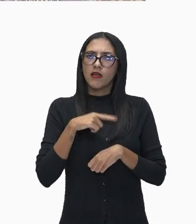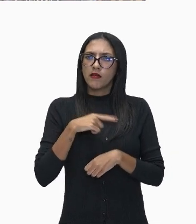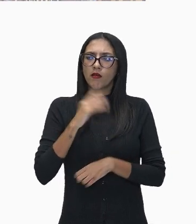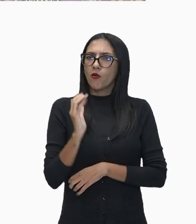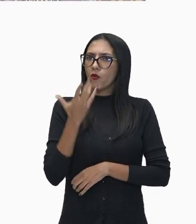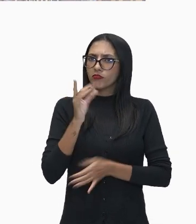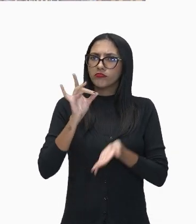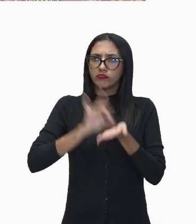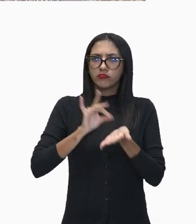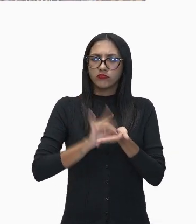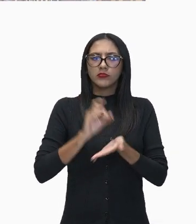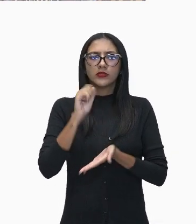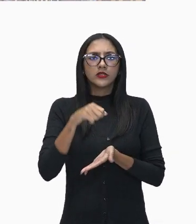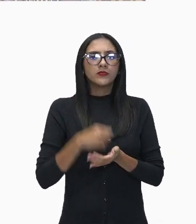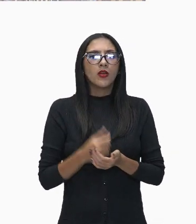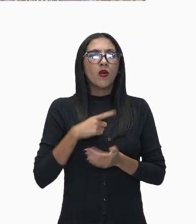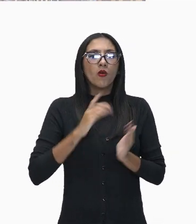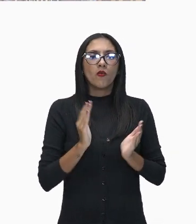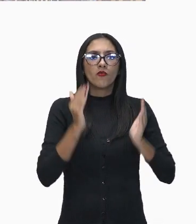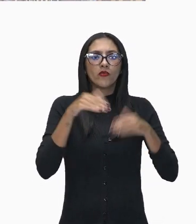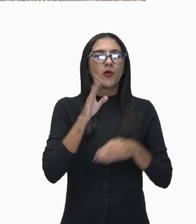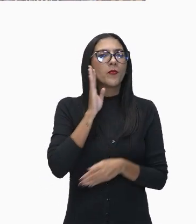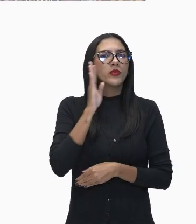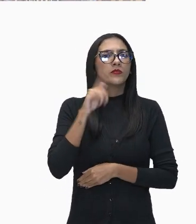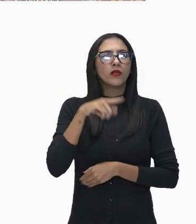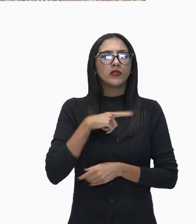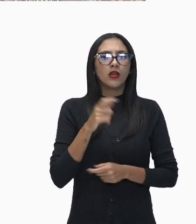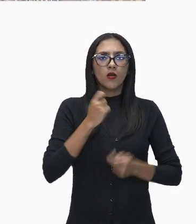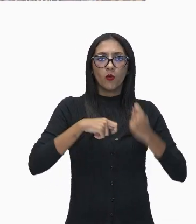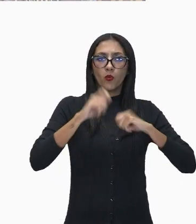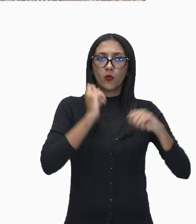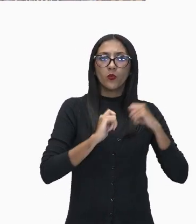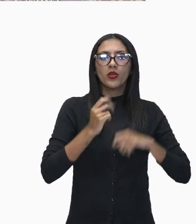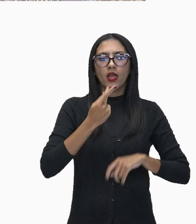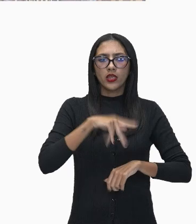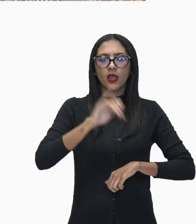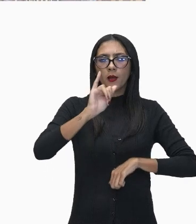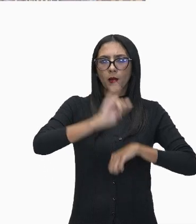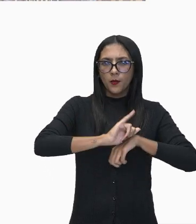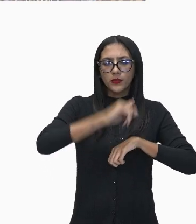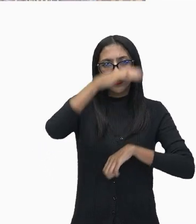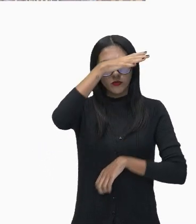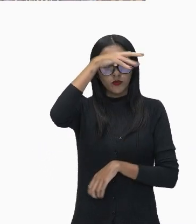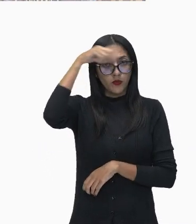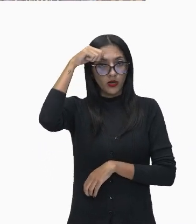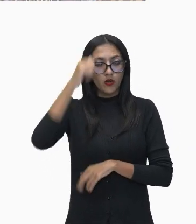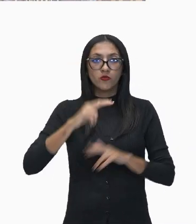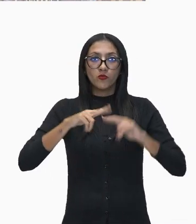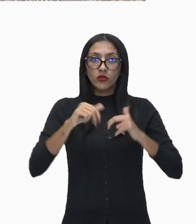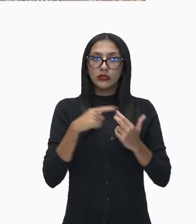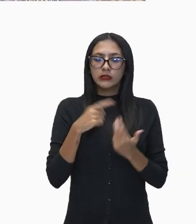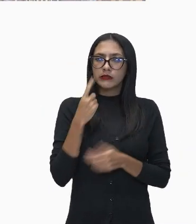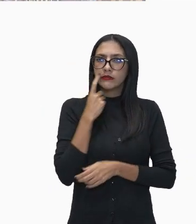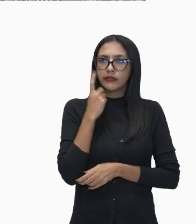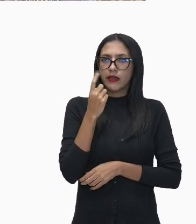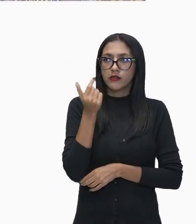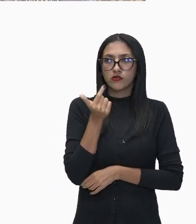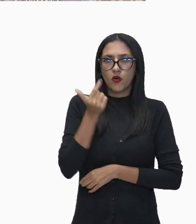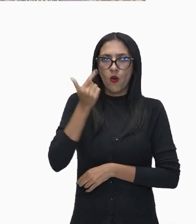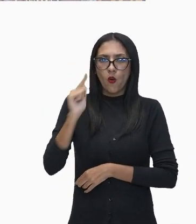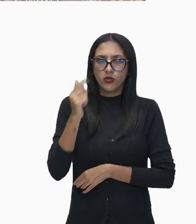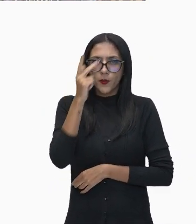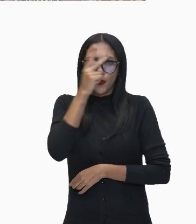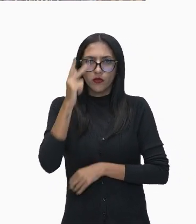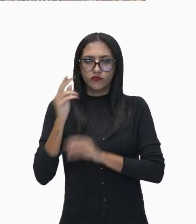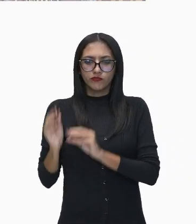acontece, a concentração da renda está em Manaus e aí está atraindo essa população. A isso a